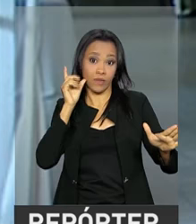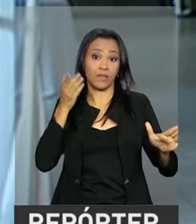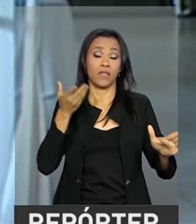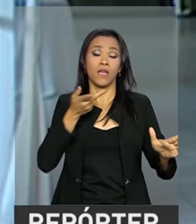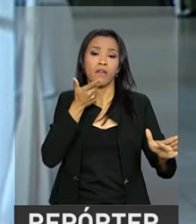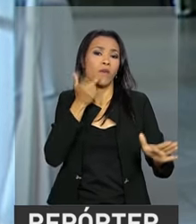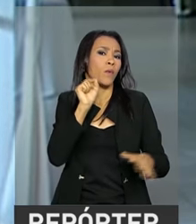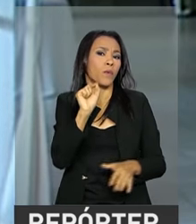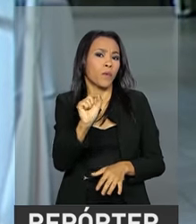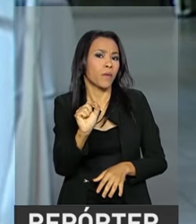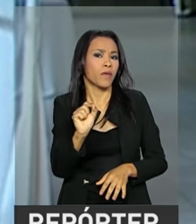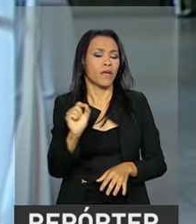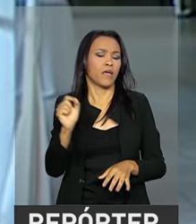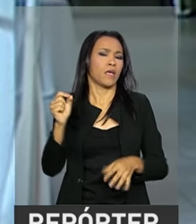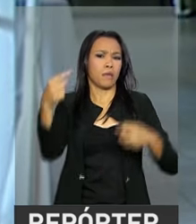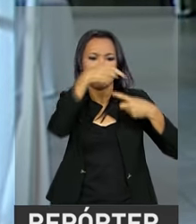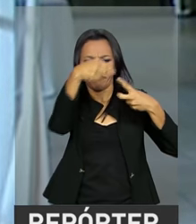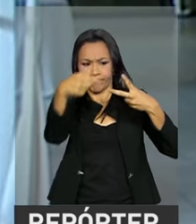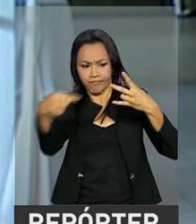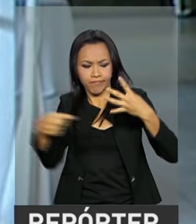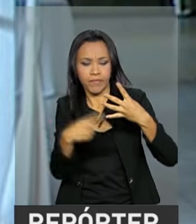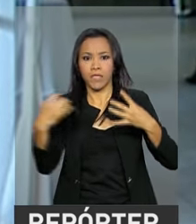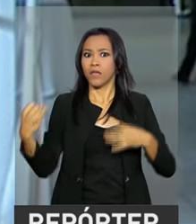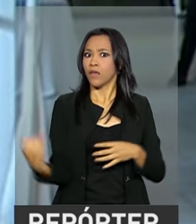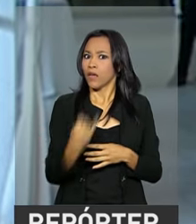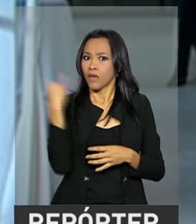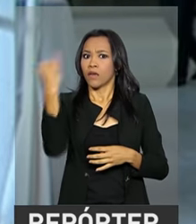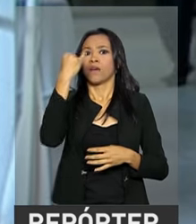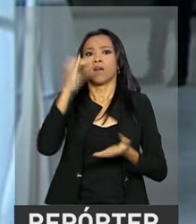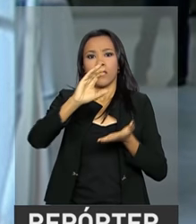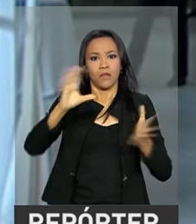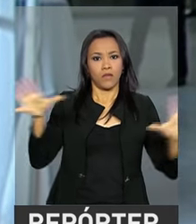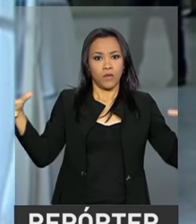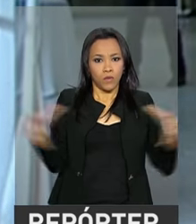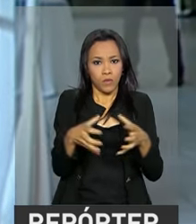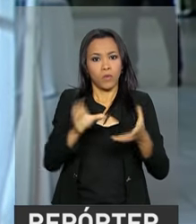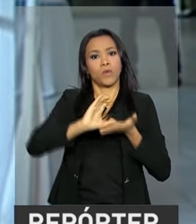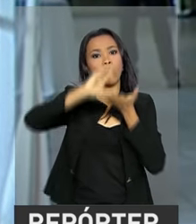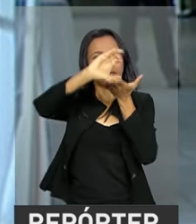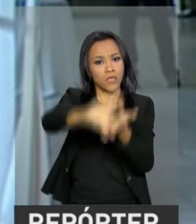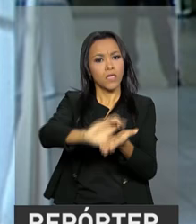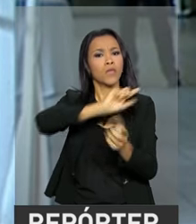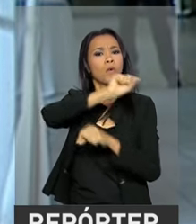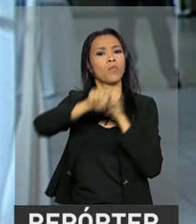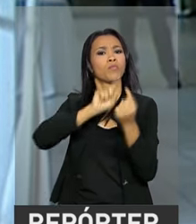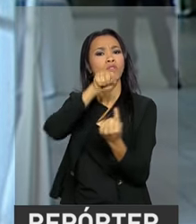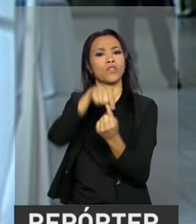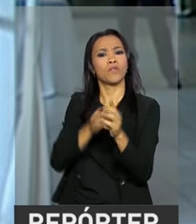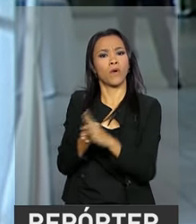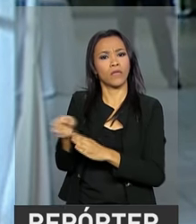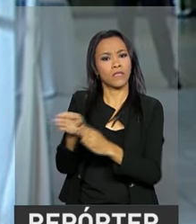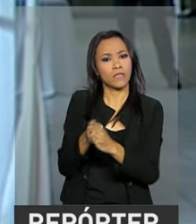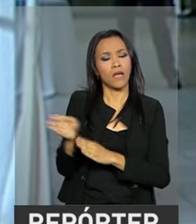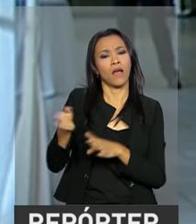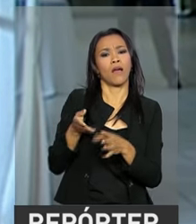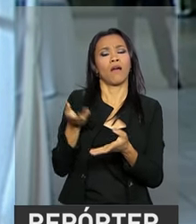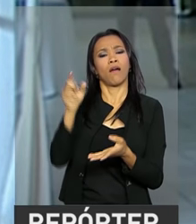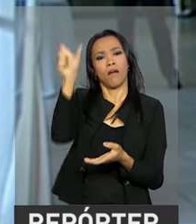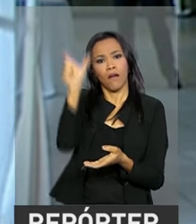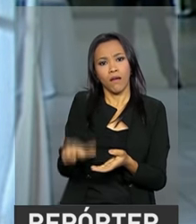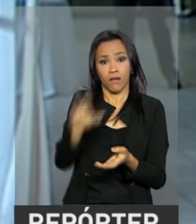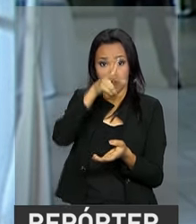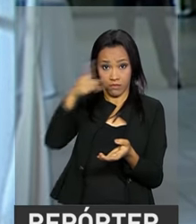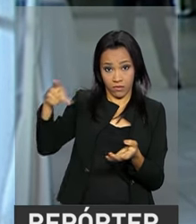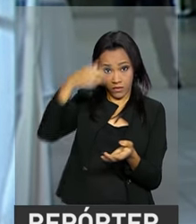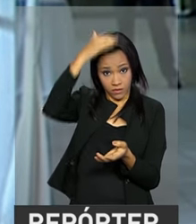Ele destacou aí o papel importante do Conselho, dos membros do Conselho, no assessoramento e aconselhamento da Presidência da